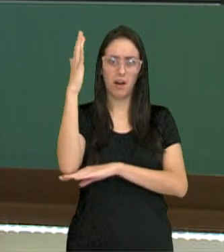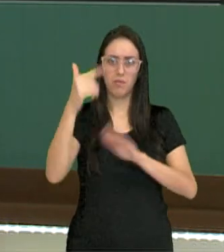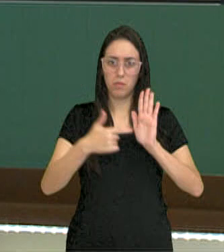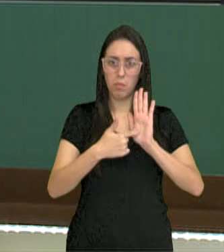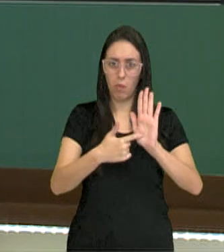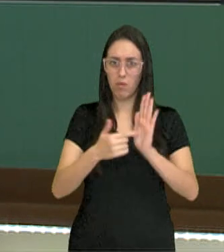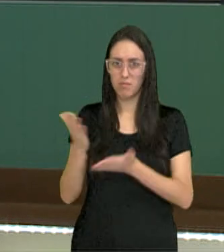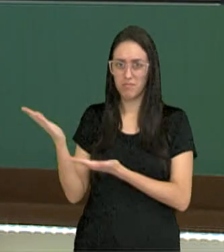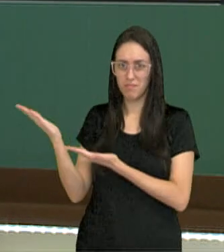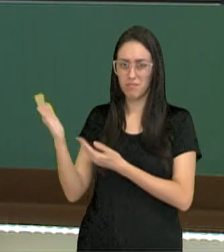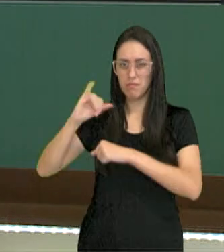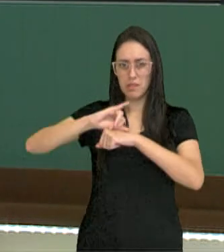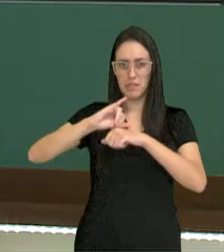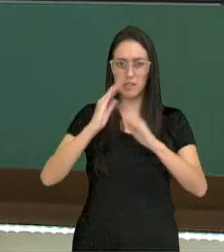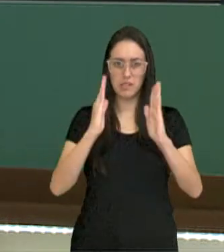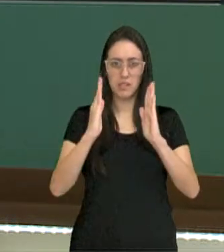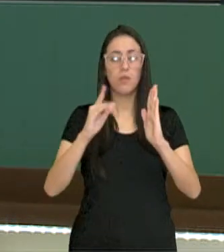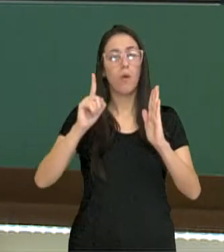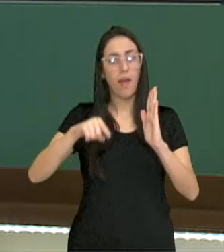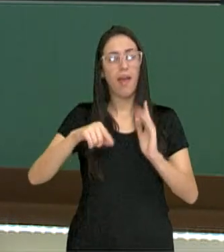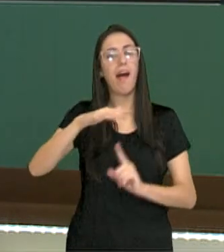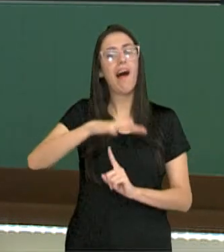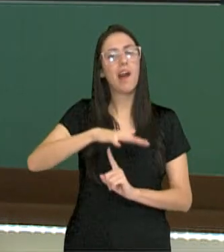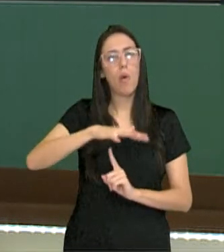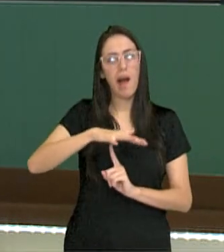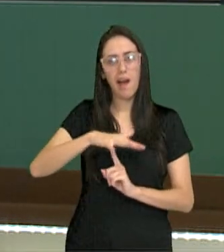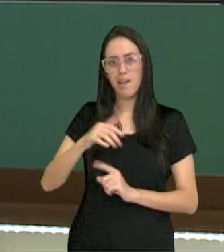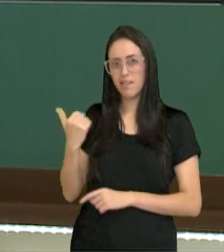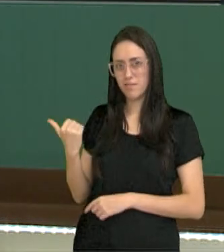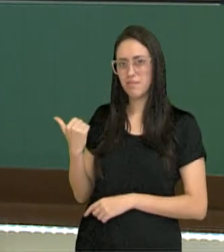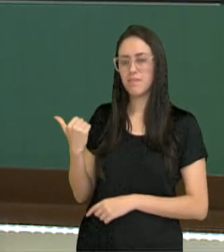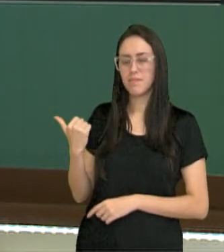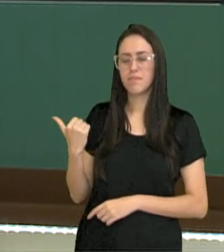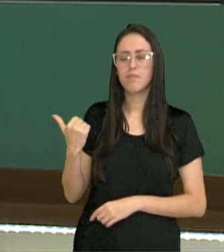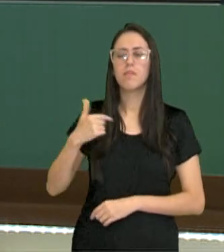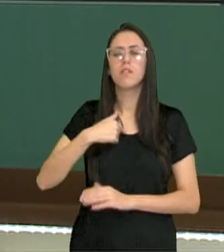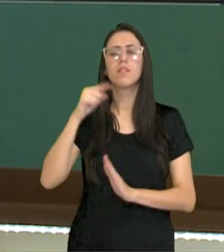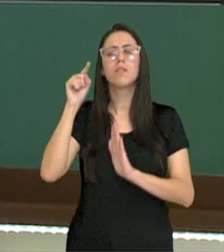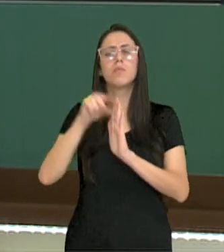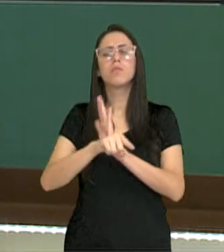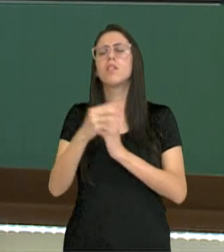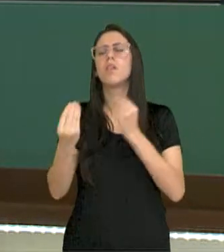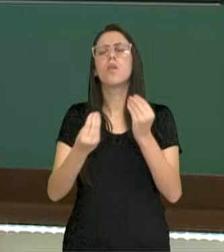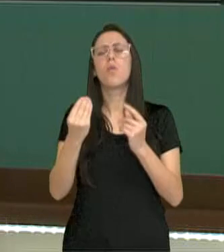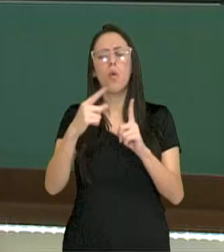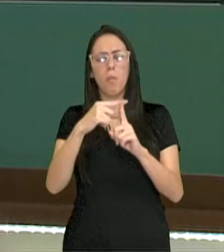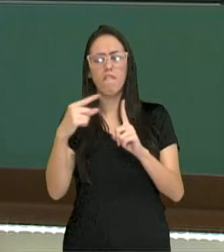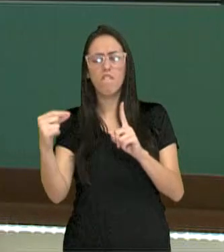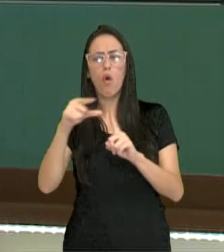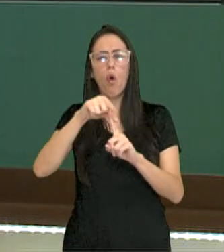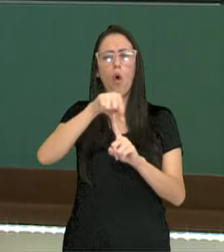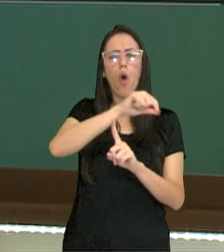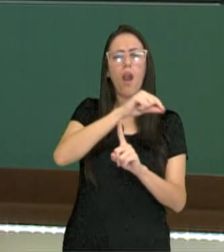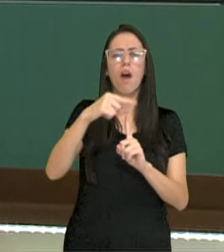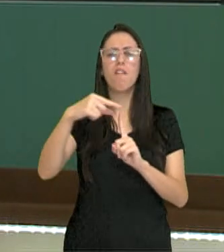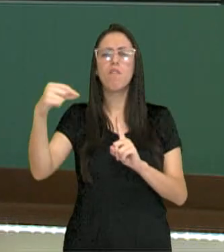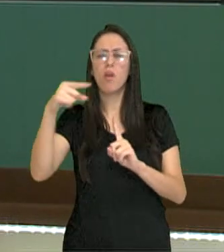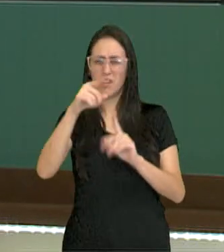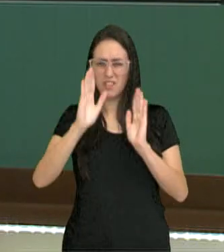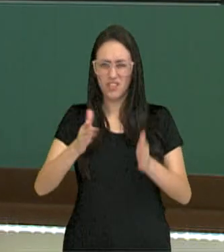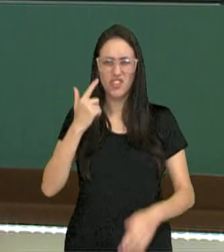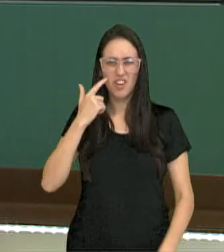evidenciada uma araucária. E eu perguntei para vocês, como são as folhas da araucária? Você já